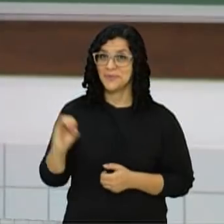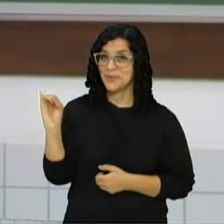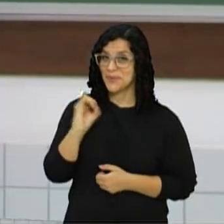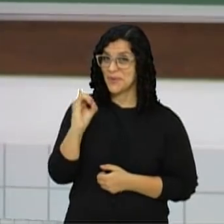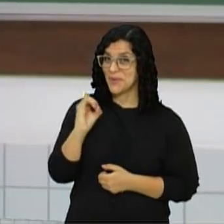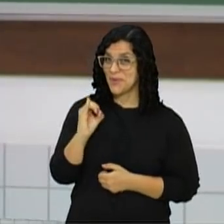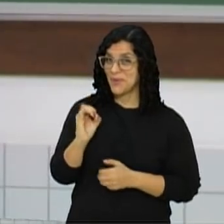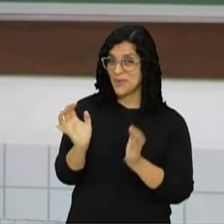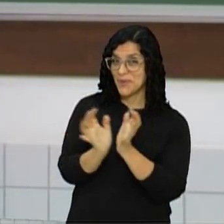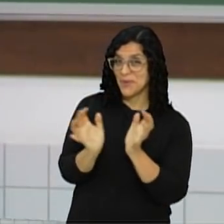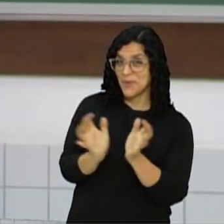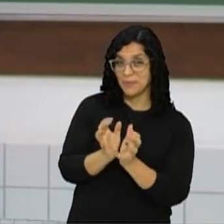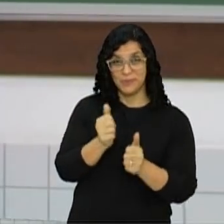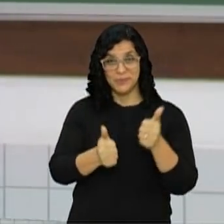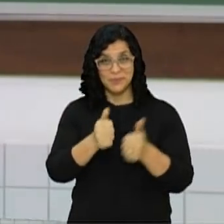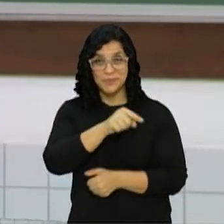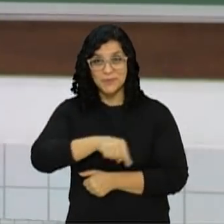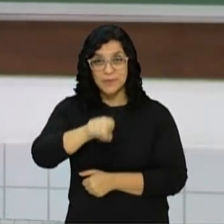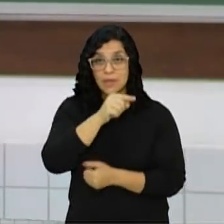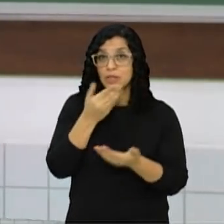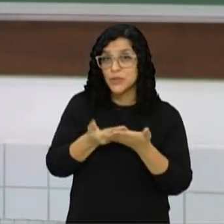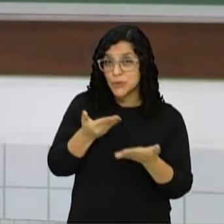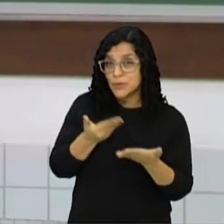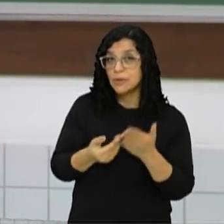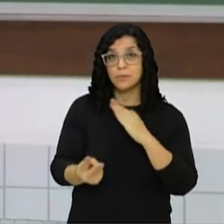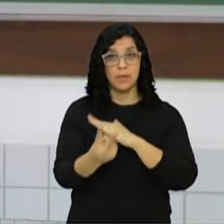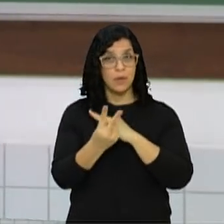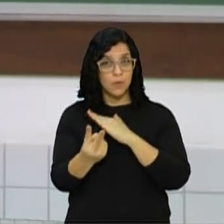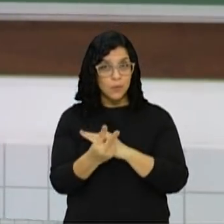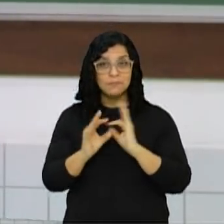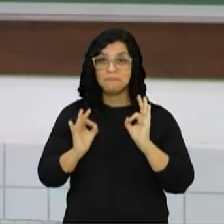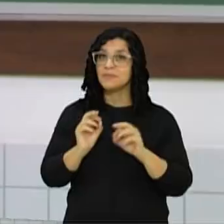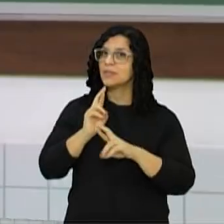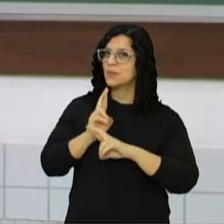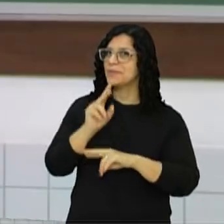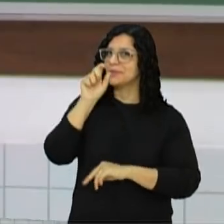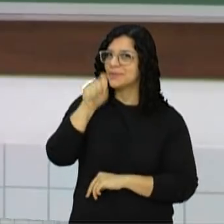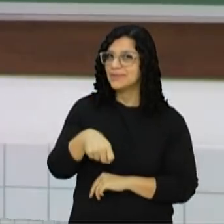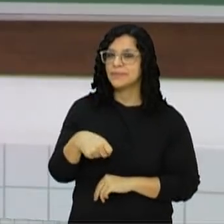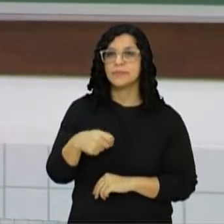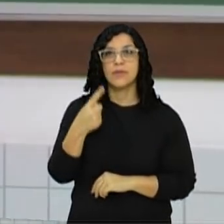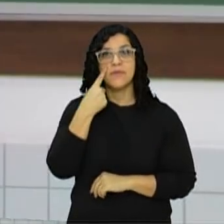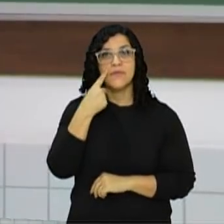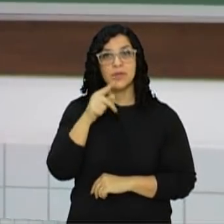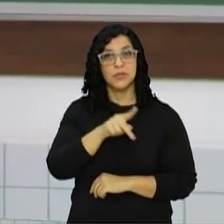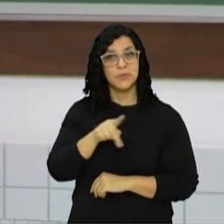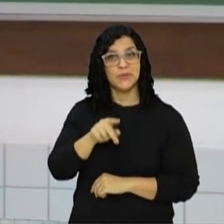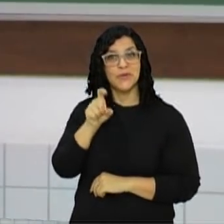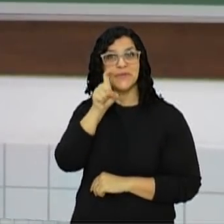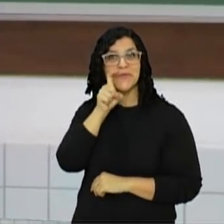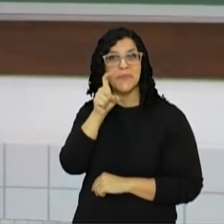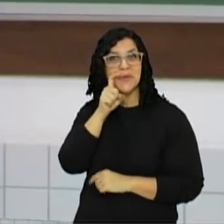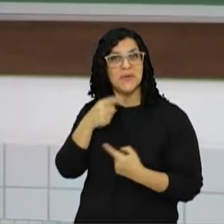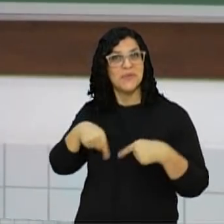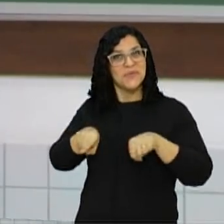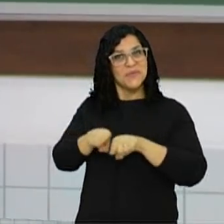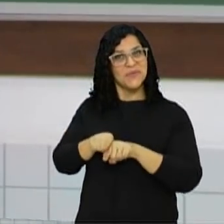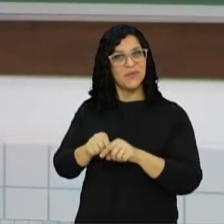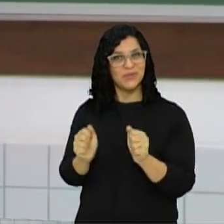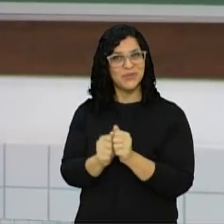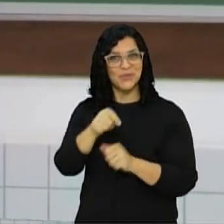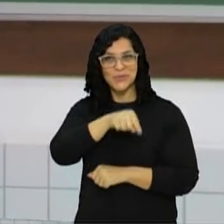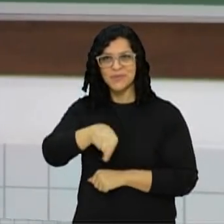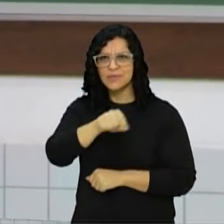Olá, turma, tudo bom com vocês? Estão estudando? Estão se cuidando? Eu espero que sim. Olha o professor Fabiano de novo para trabalhar